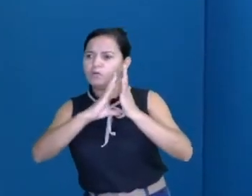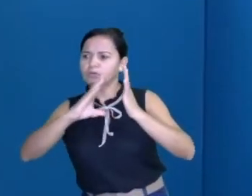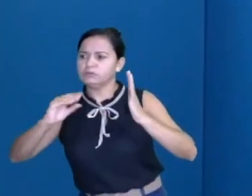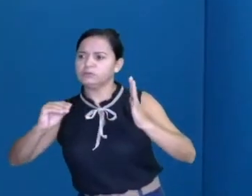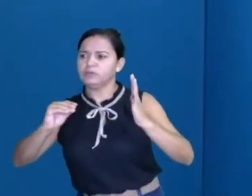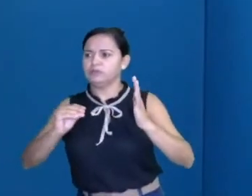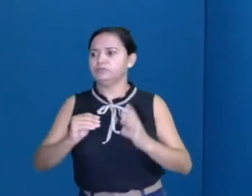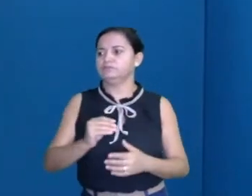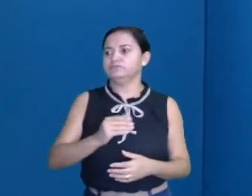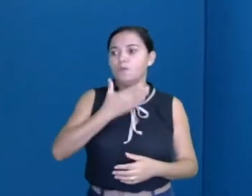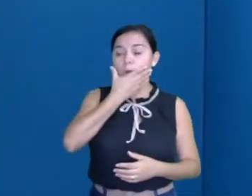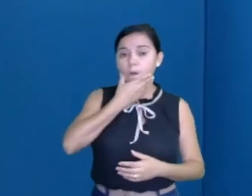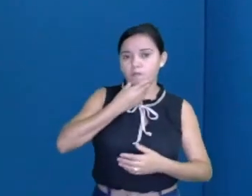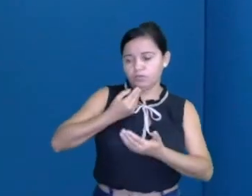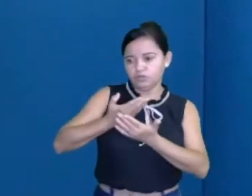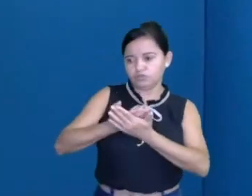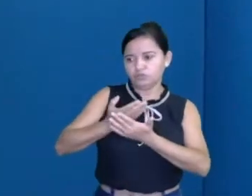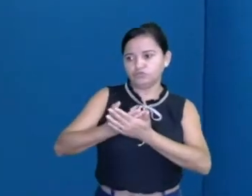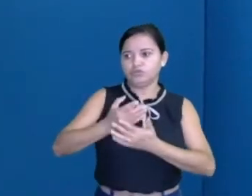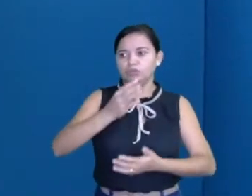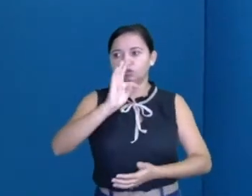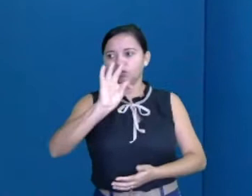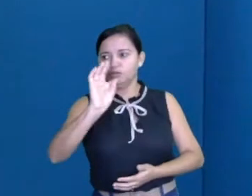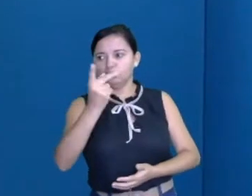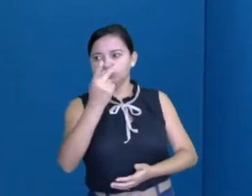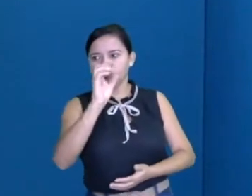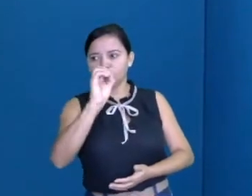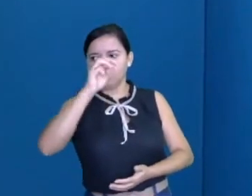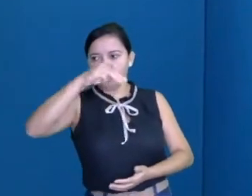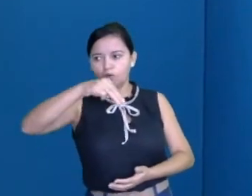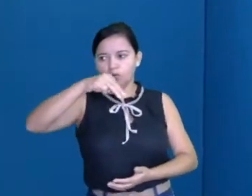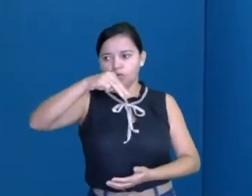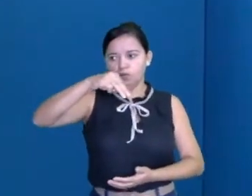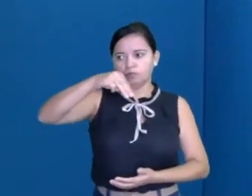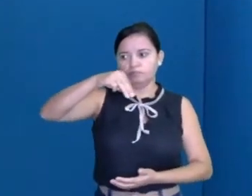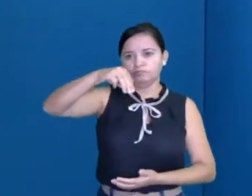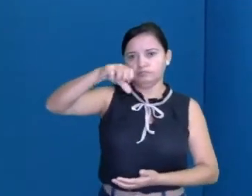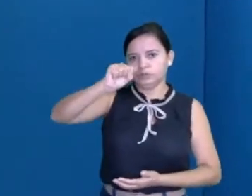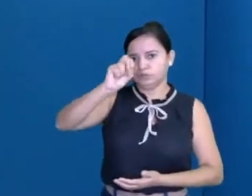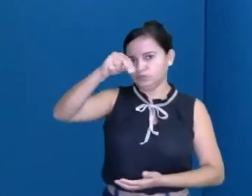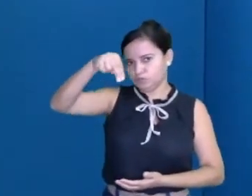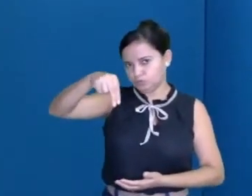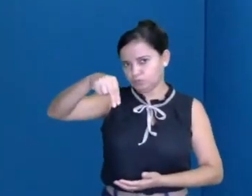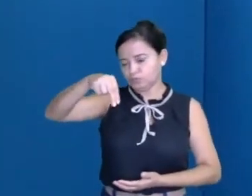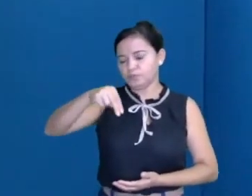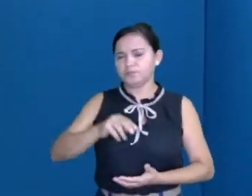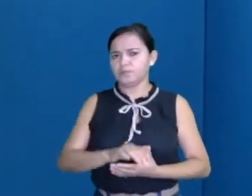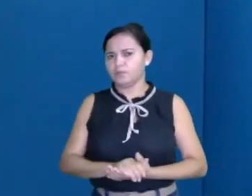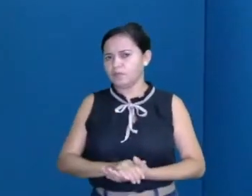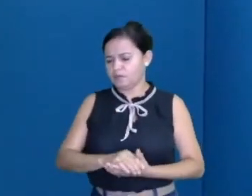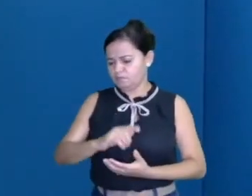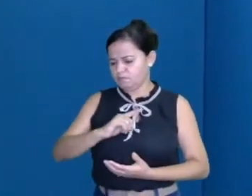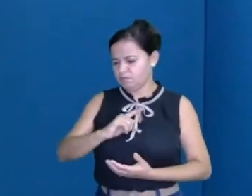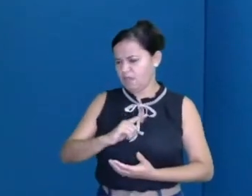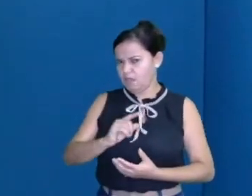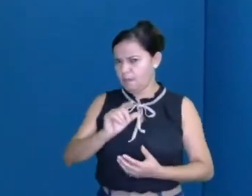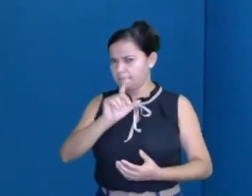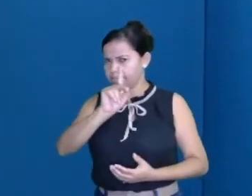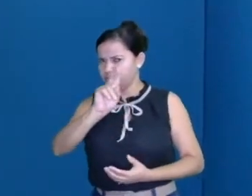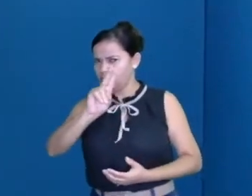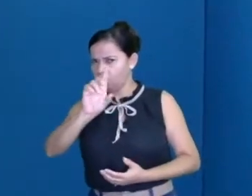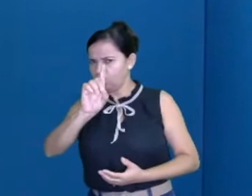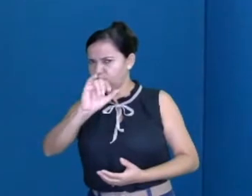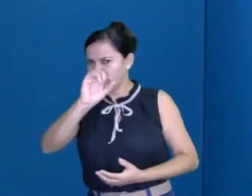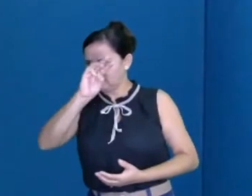ou menos como você imaginar, que eu vou mais uma vez pedir para que vocês façam esse exercício desse modelo de pudim de passa, que é